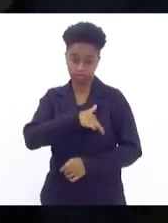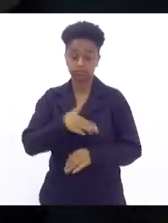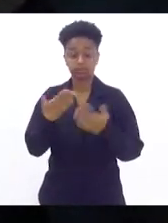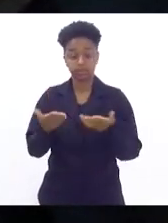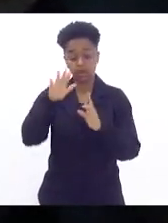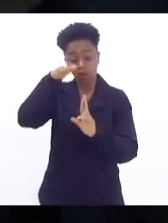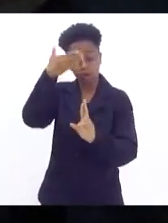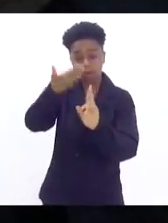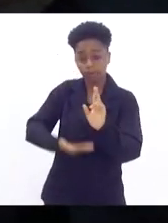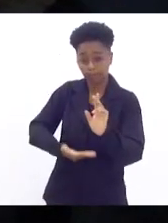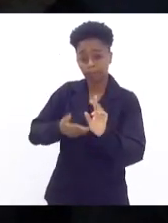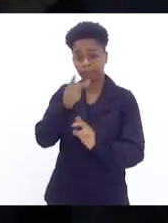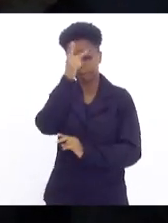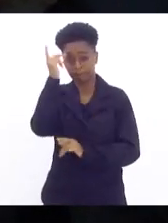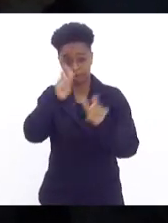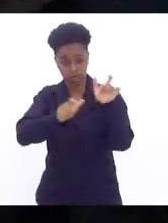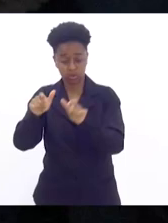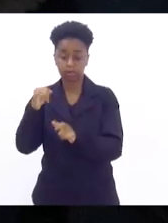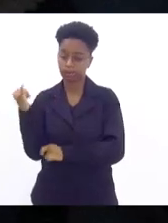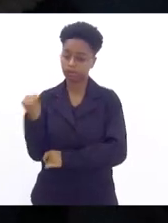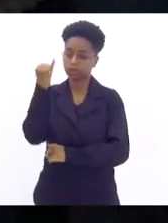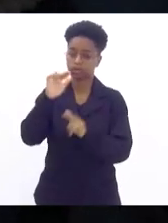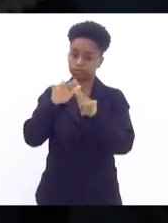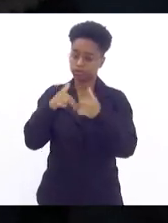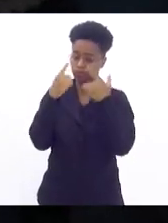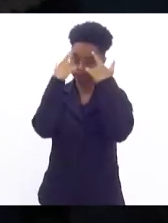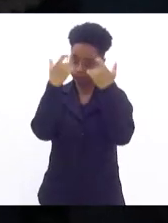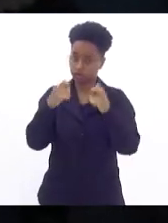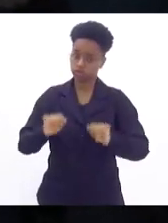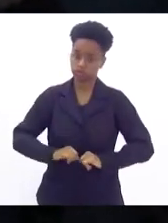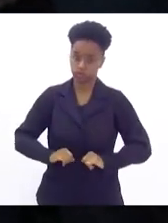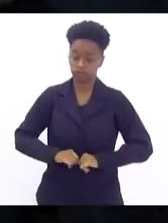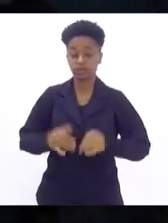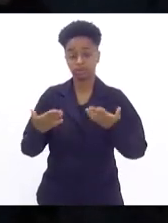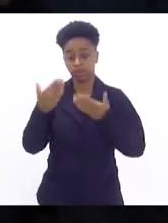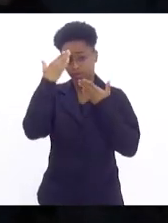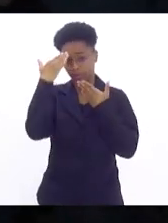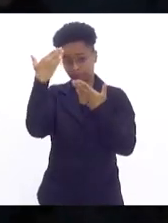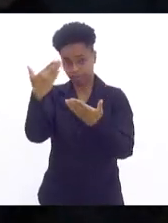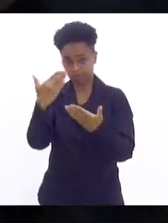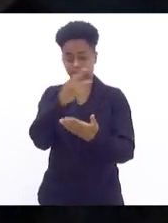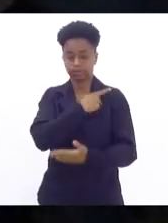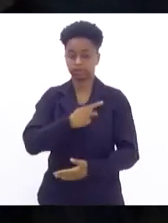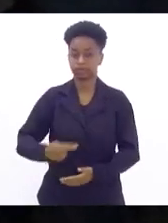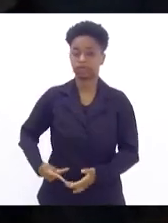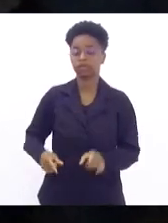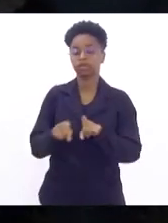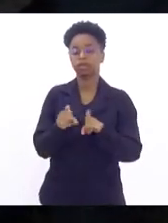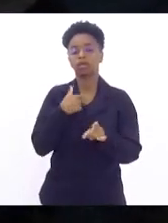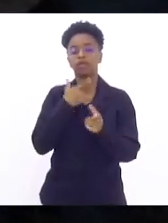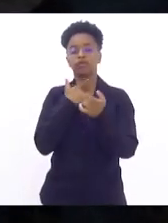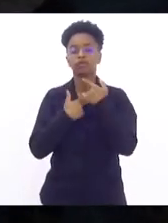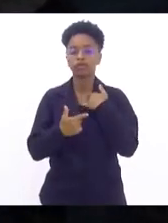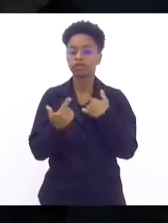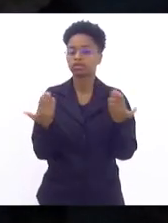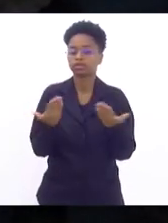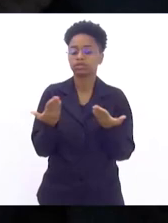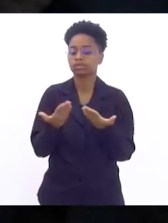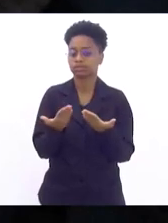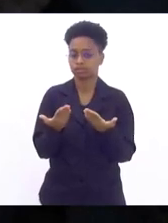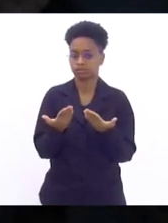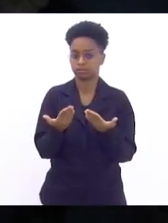Se as pessoas é fundamental diante de tanta violência então muito obrigada senhor presidente eu quero aqui deixar